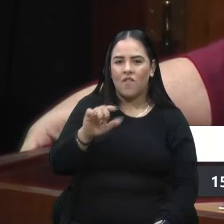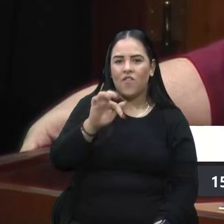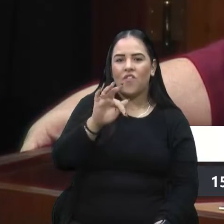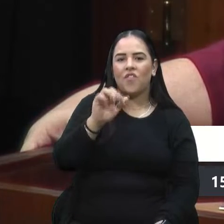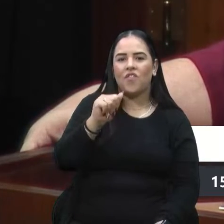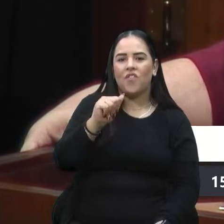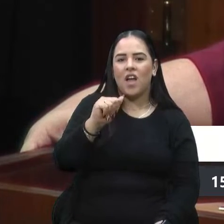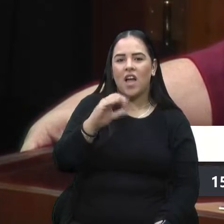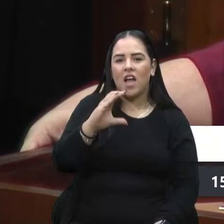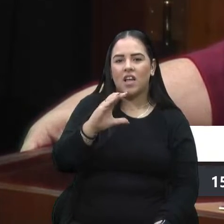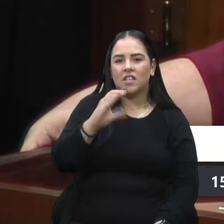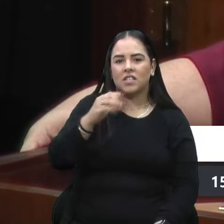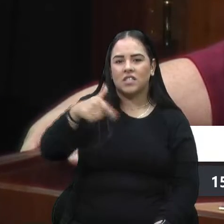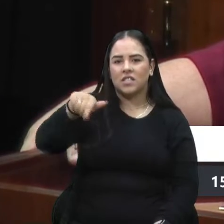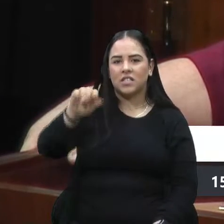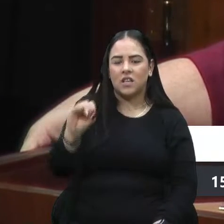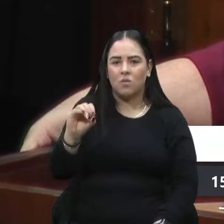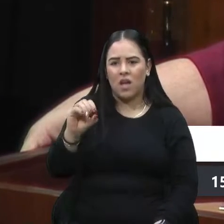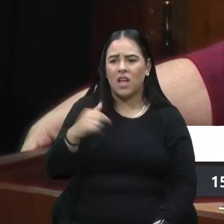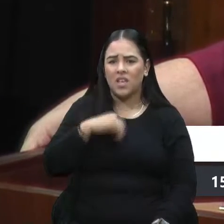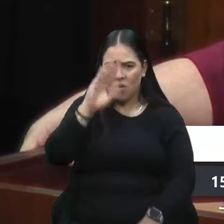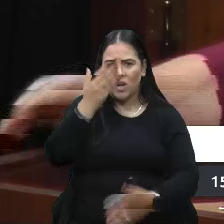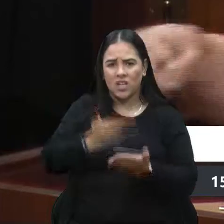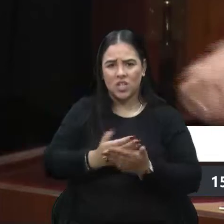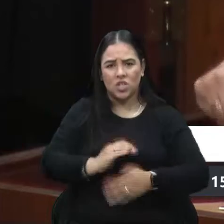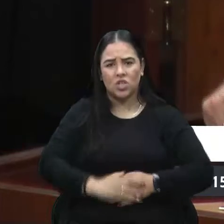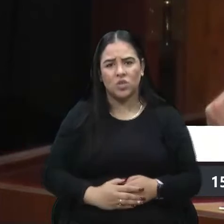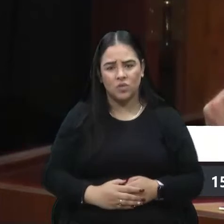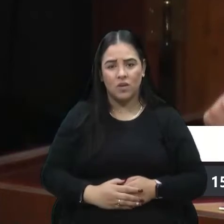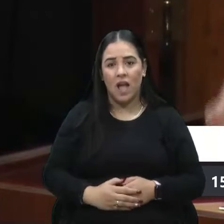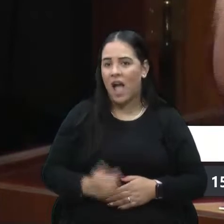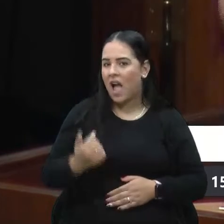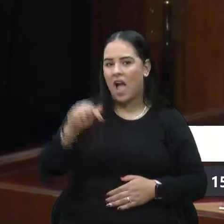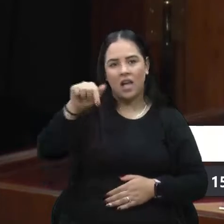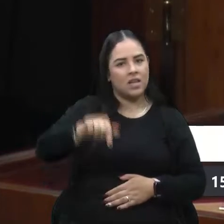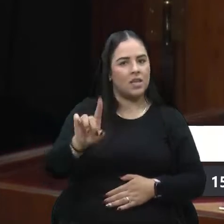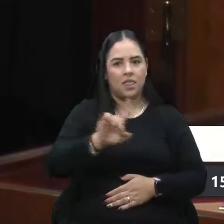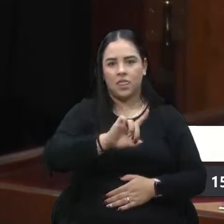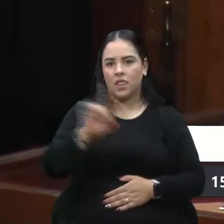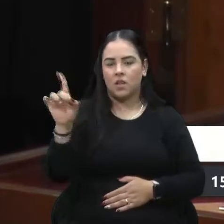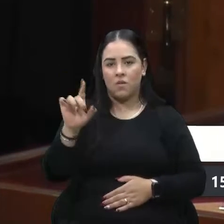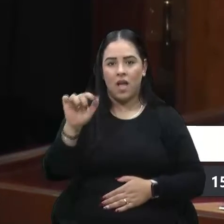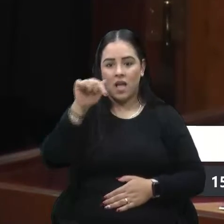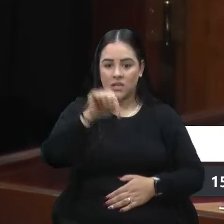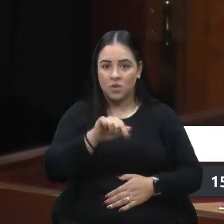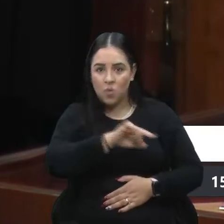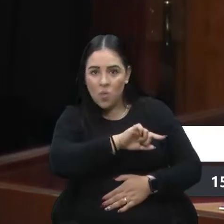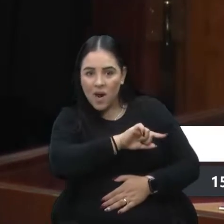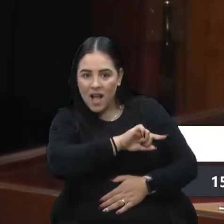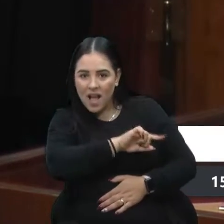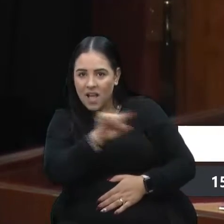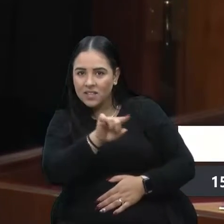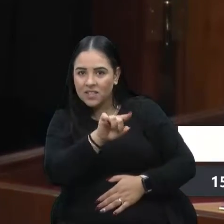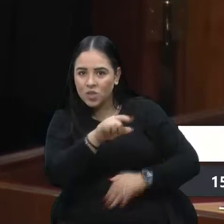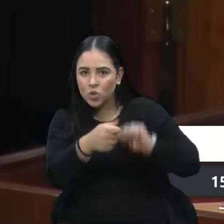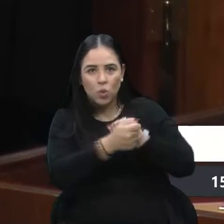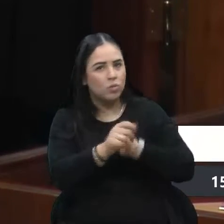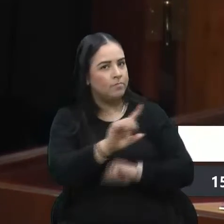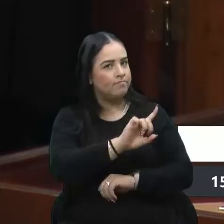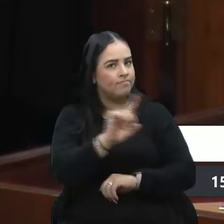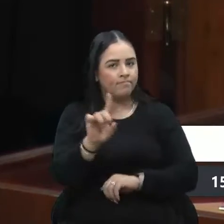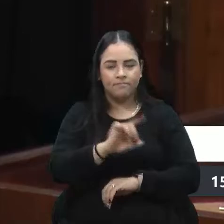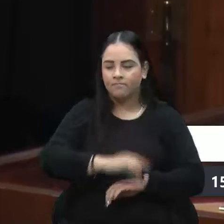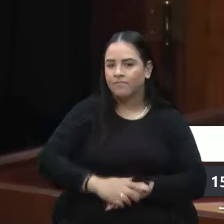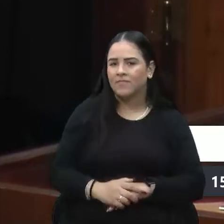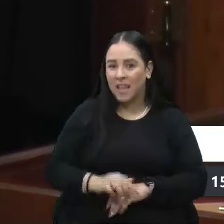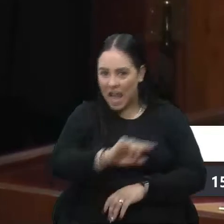Aí eu acredito. Não, não, aqui não. Aqui com esses que estão aqui, não. Tá?